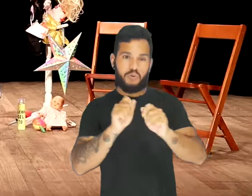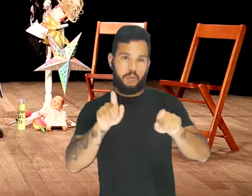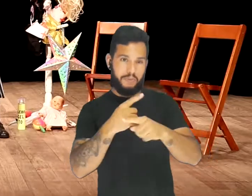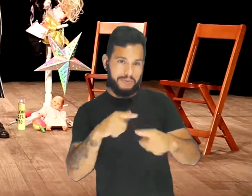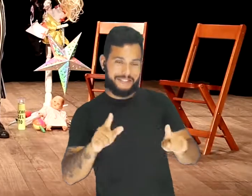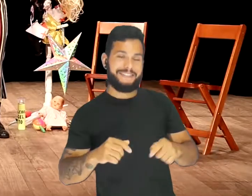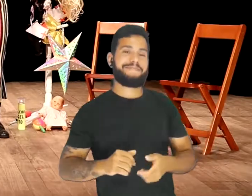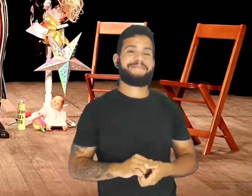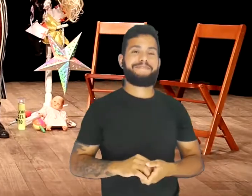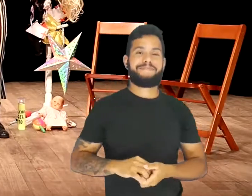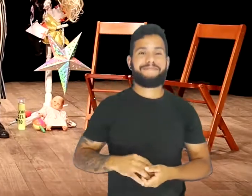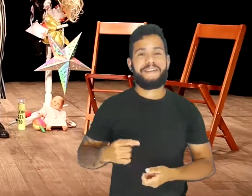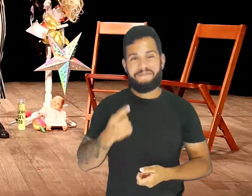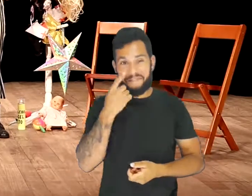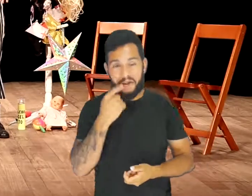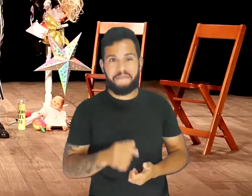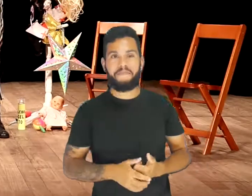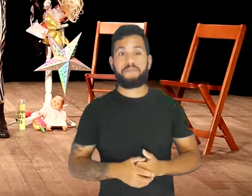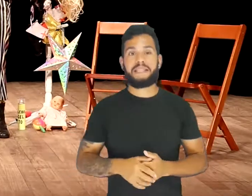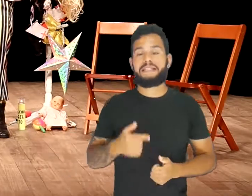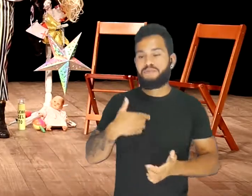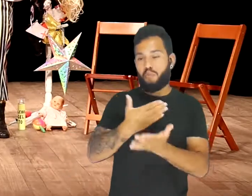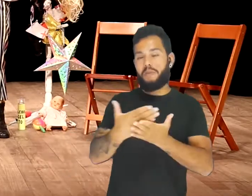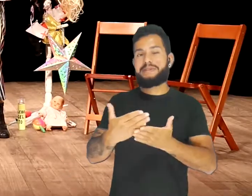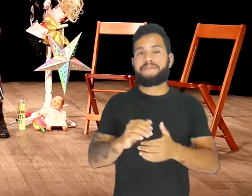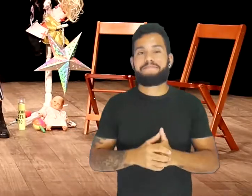Foi música com missa com musical.